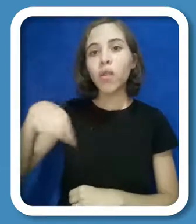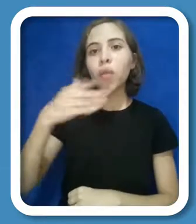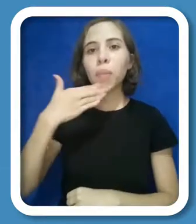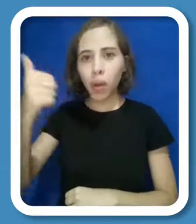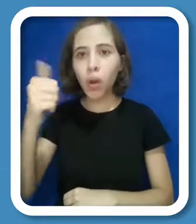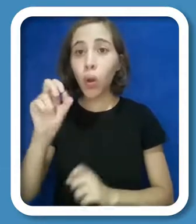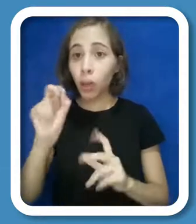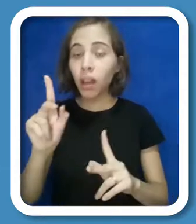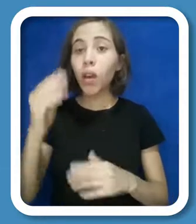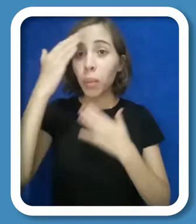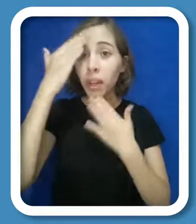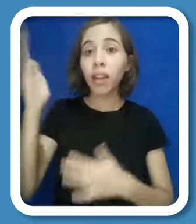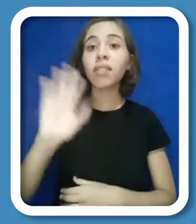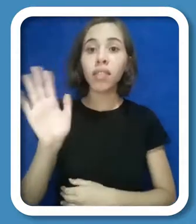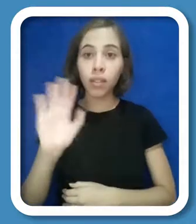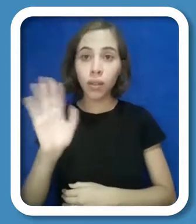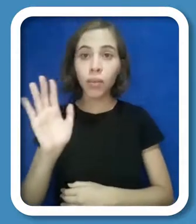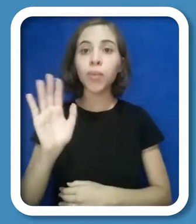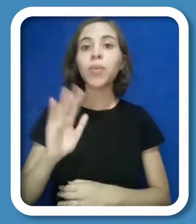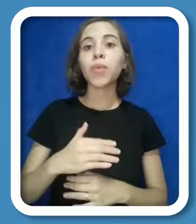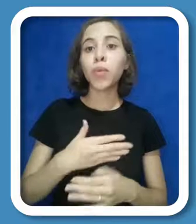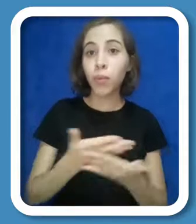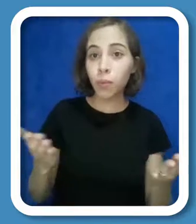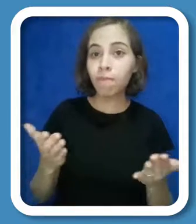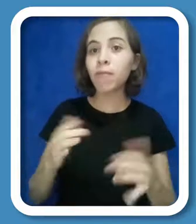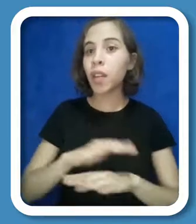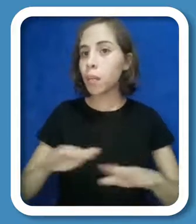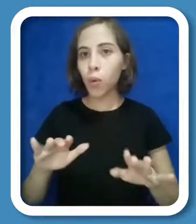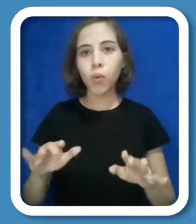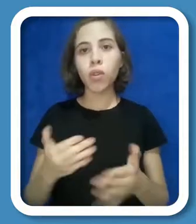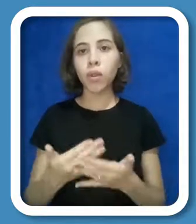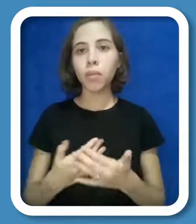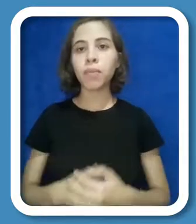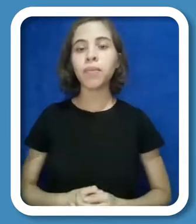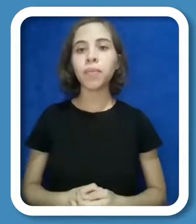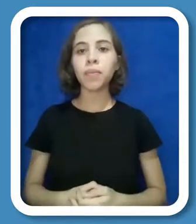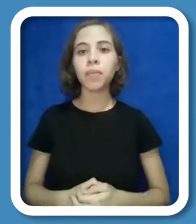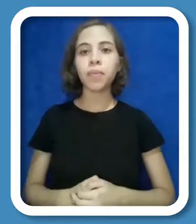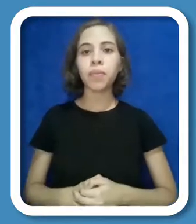melhorar, tá bom? Não. Obrigada, tchau para todos. Encerrando a aula.